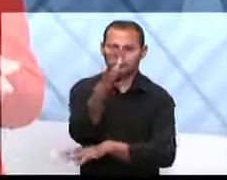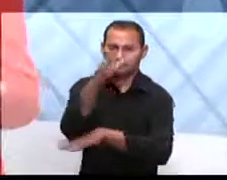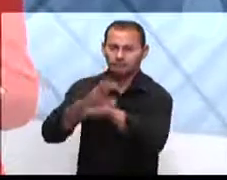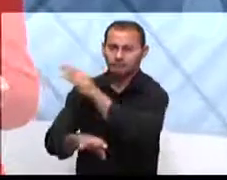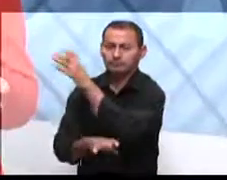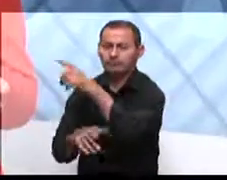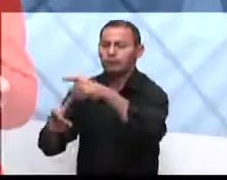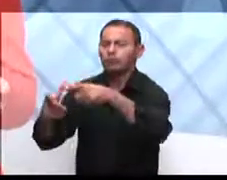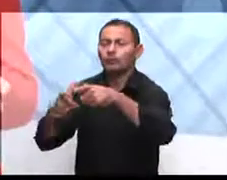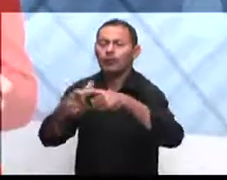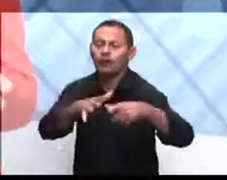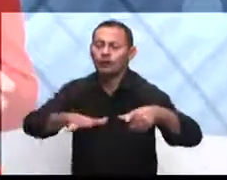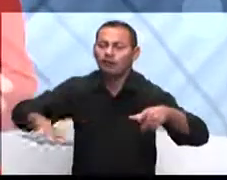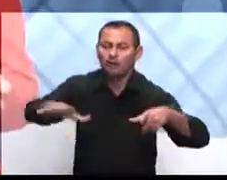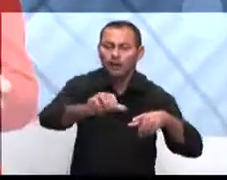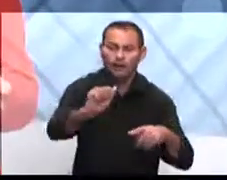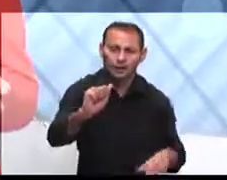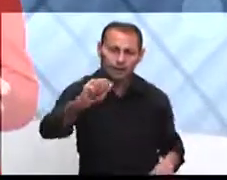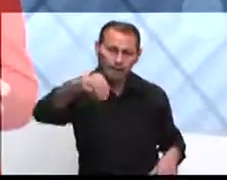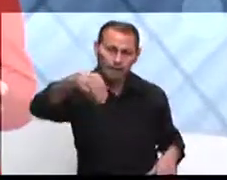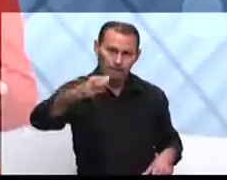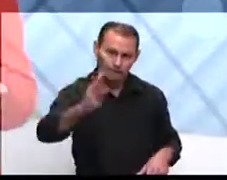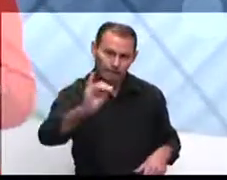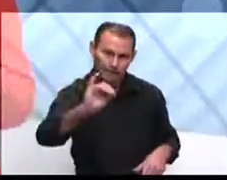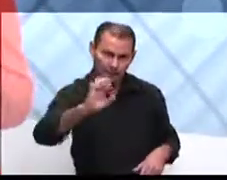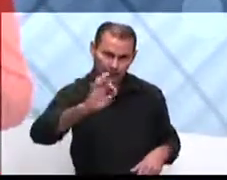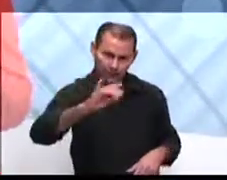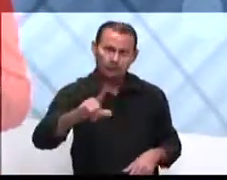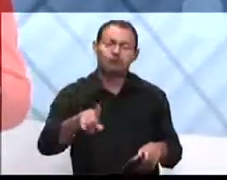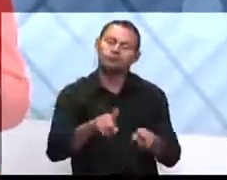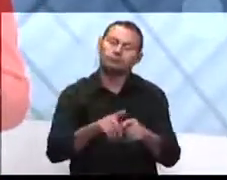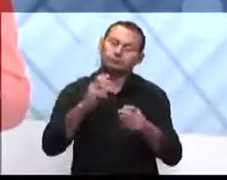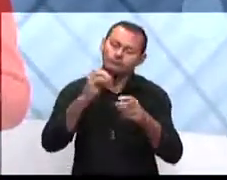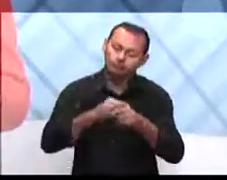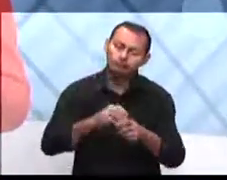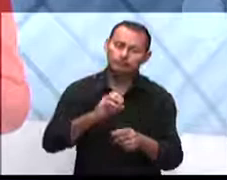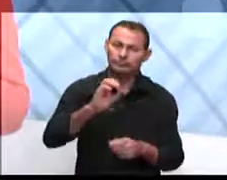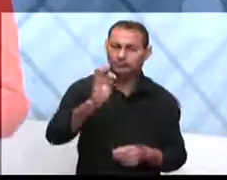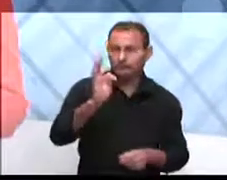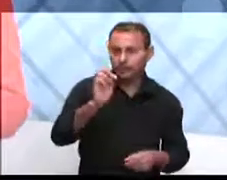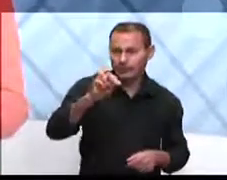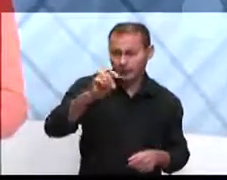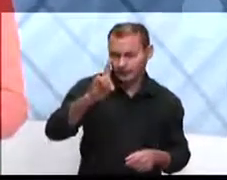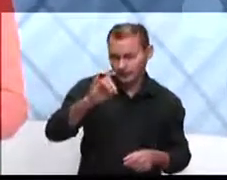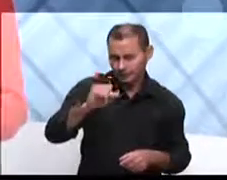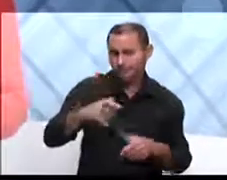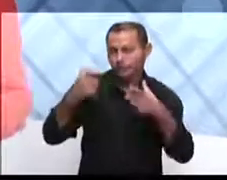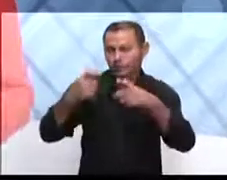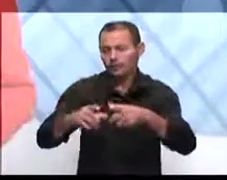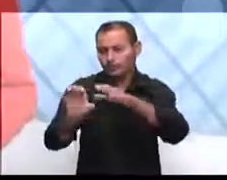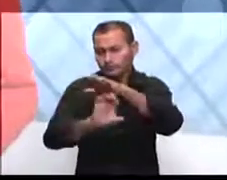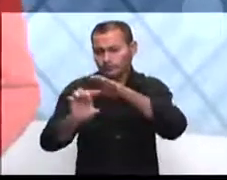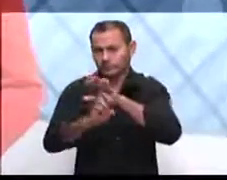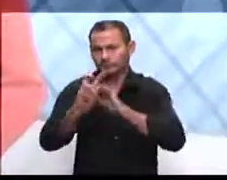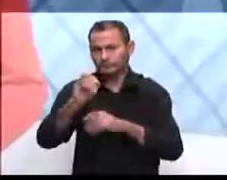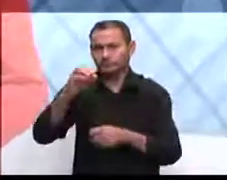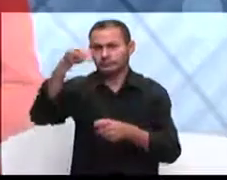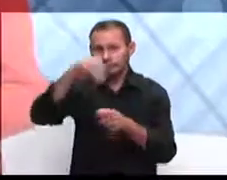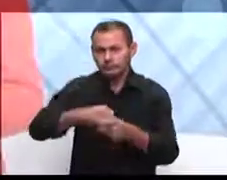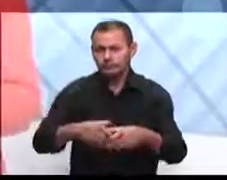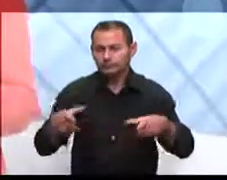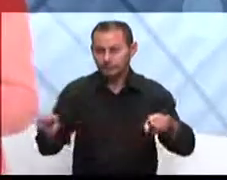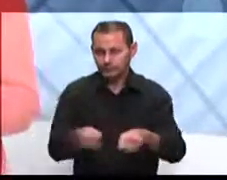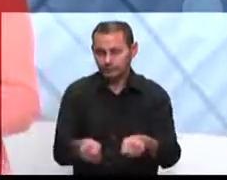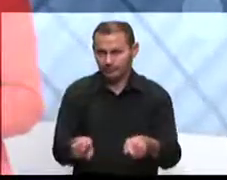ambientais, e aí incluo tendências e também o cenário hoje de negócios, ok? Então, vamos